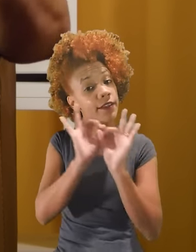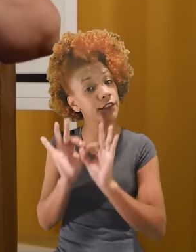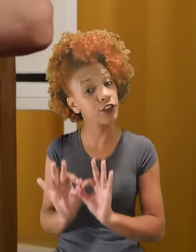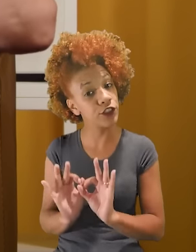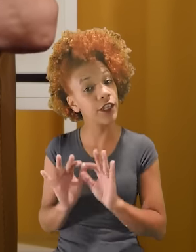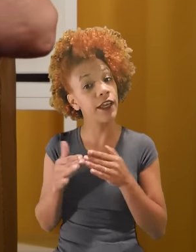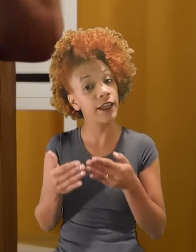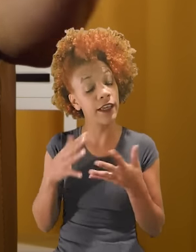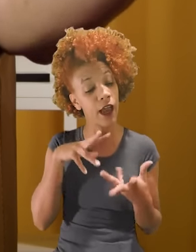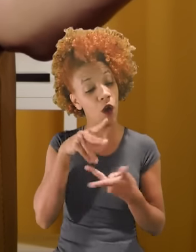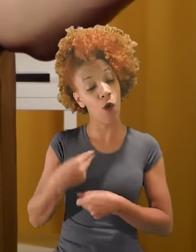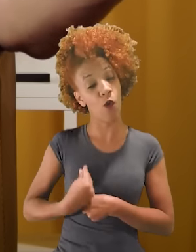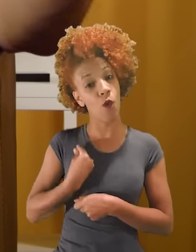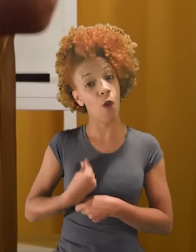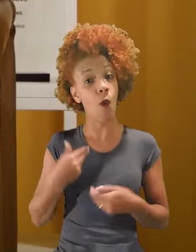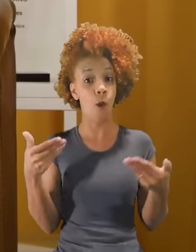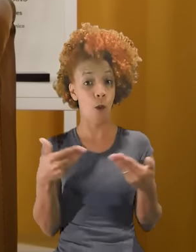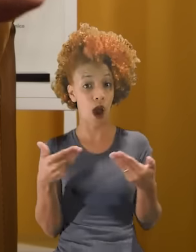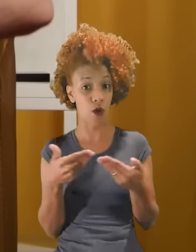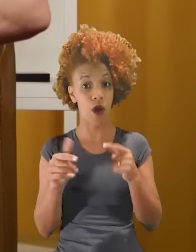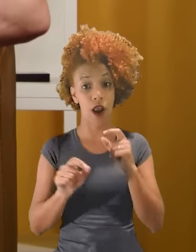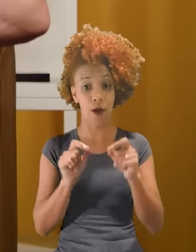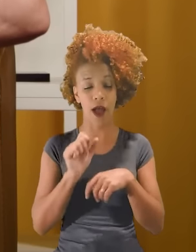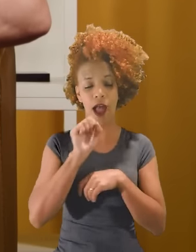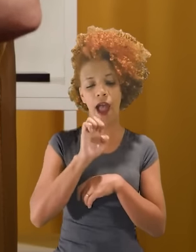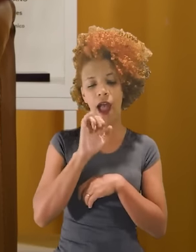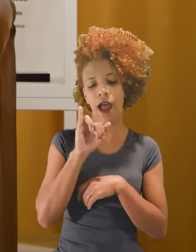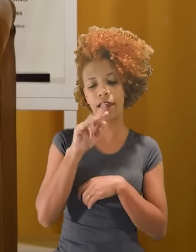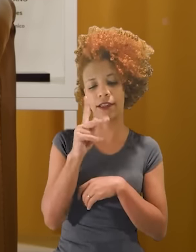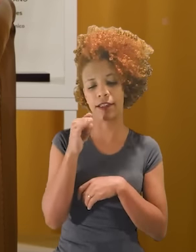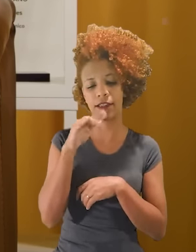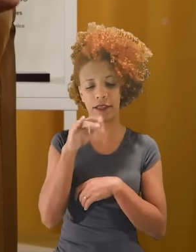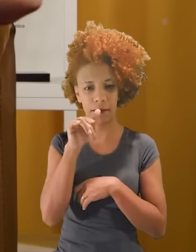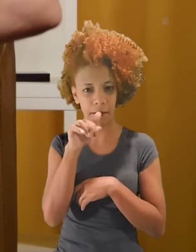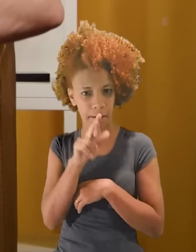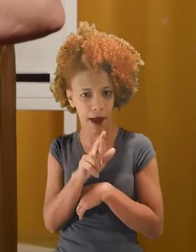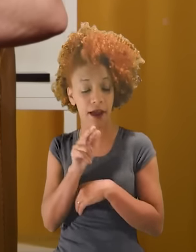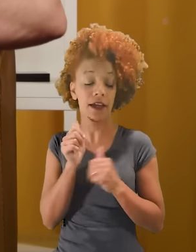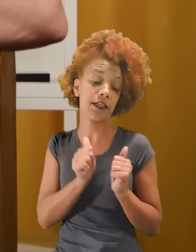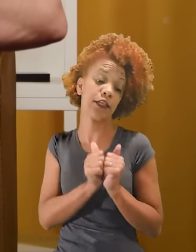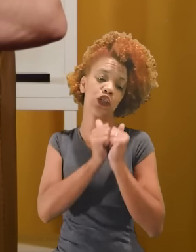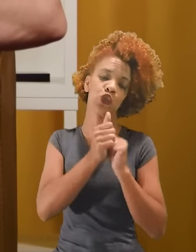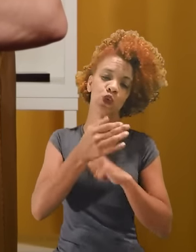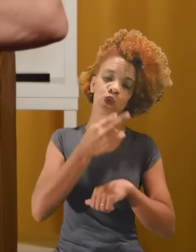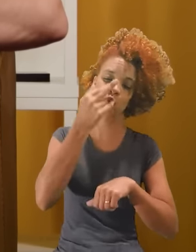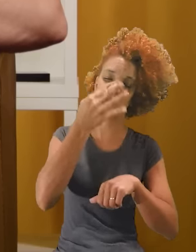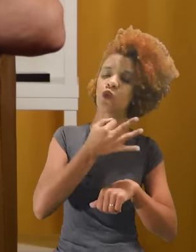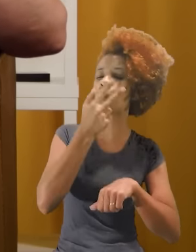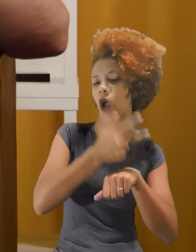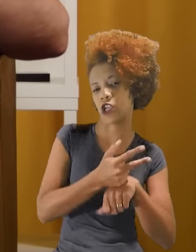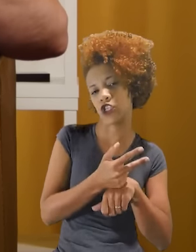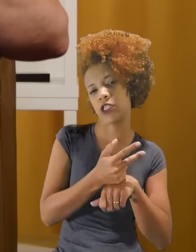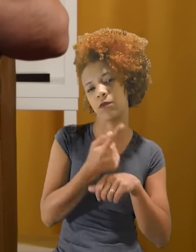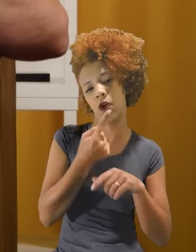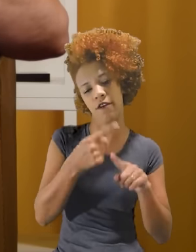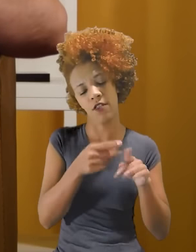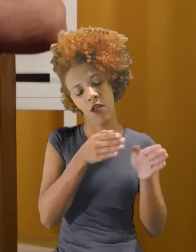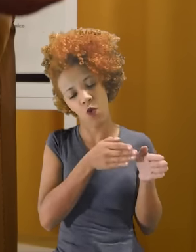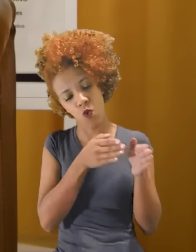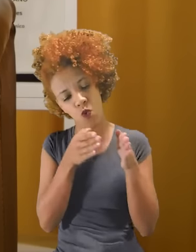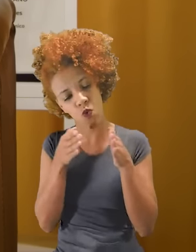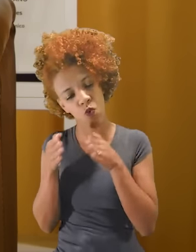mundo e vivenciar o agora é a Eisenbar, que está comigo aqui no Achismos, na velocidade 1, para você viver